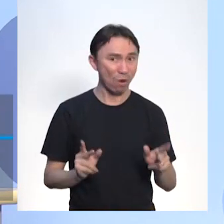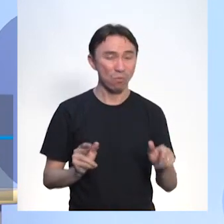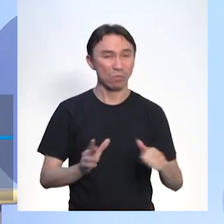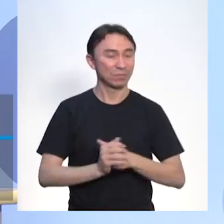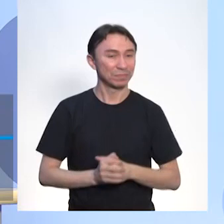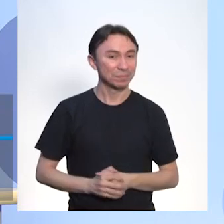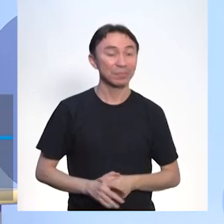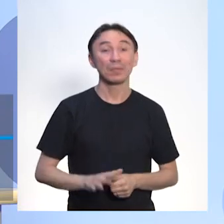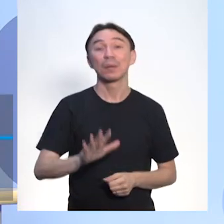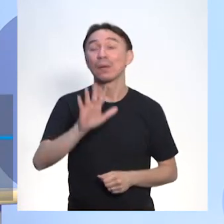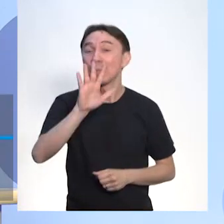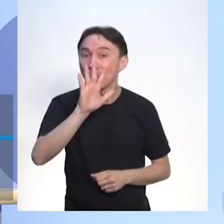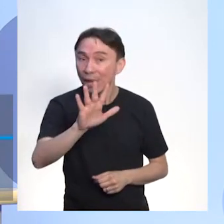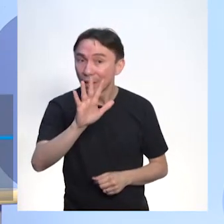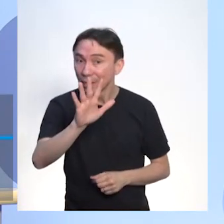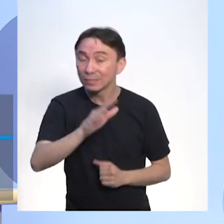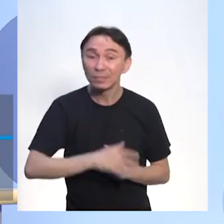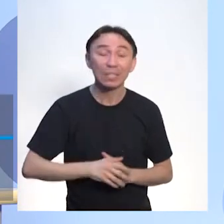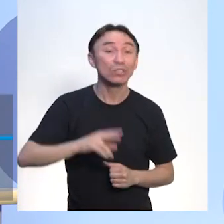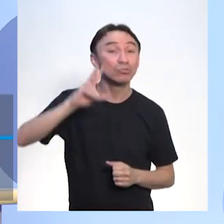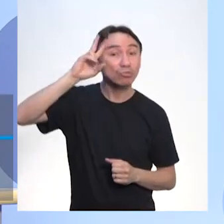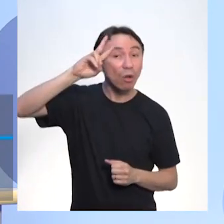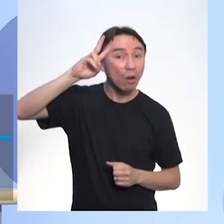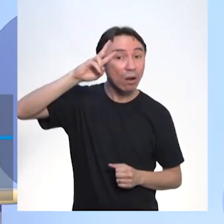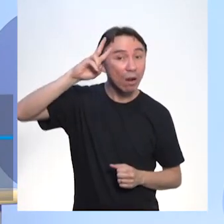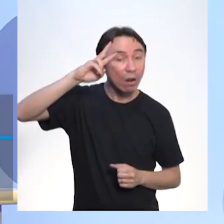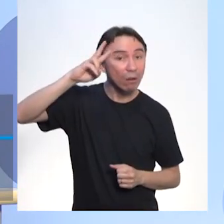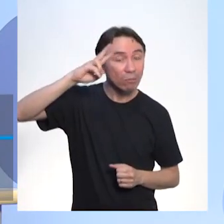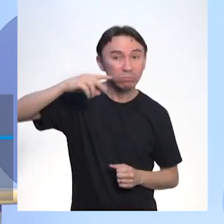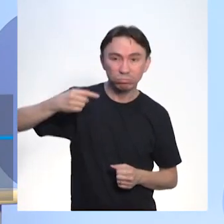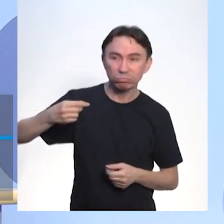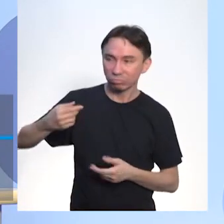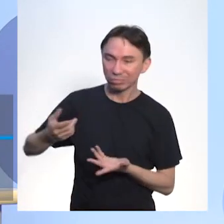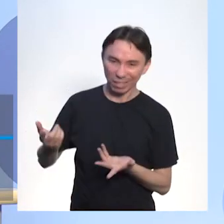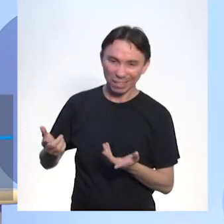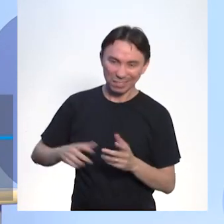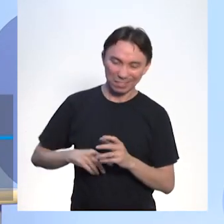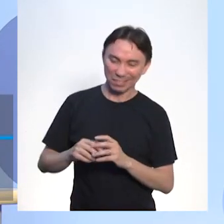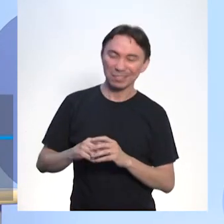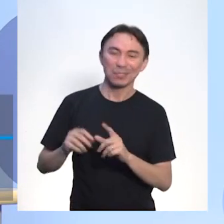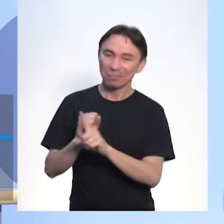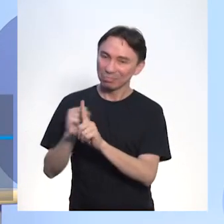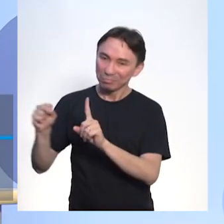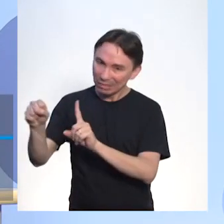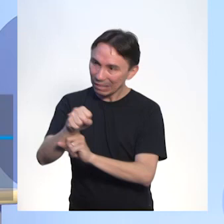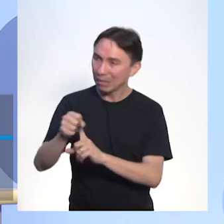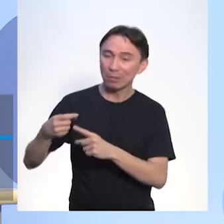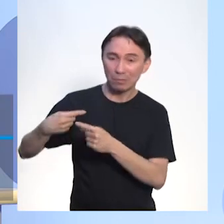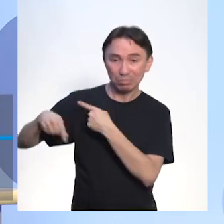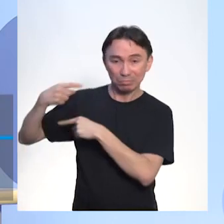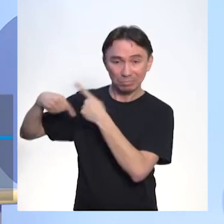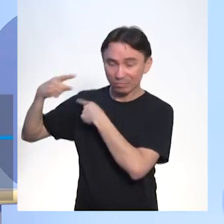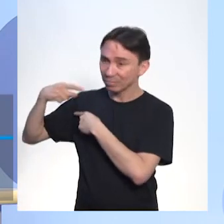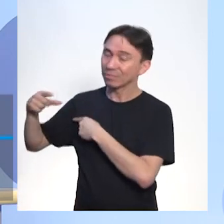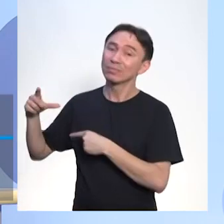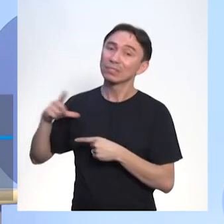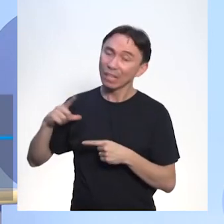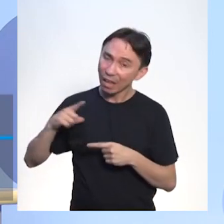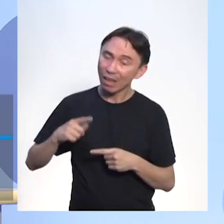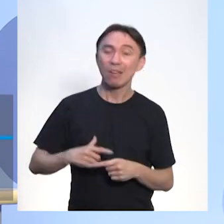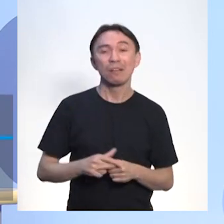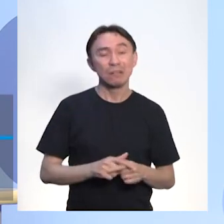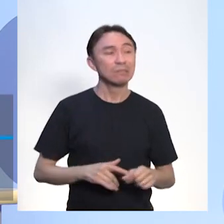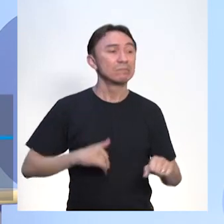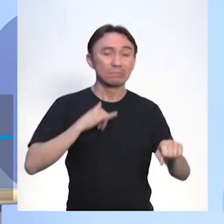as histórias, a história das civilizações, elas sempre são marcadas aí também por rupturas